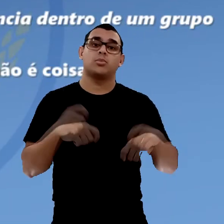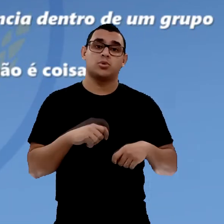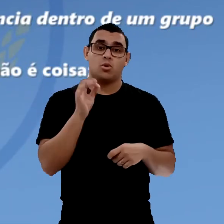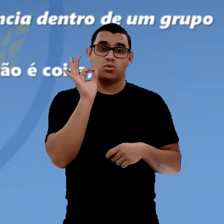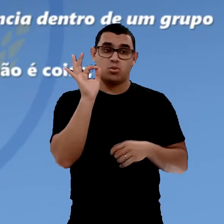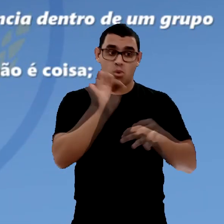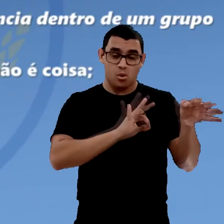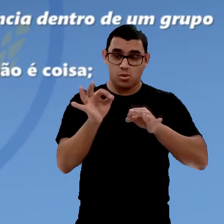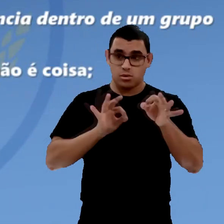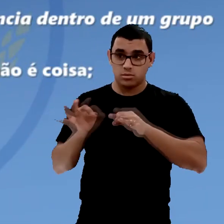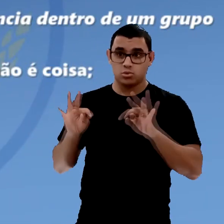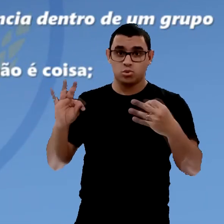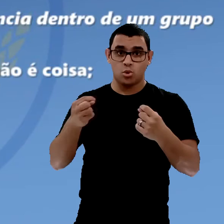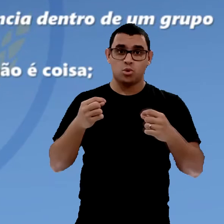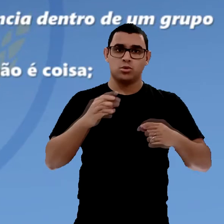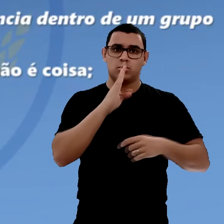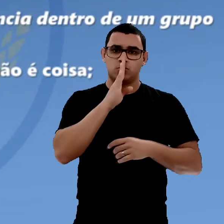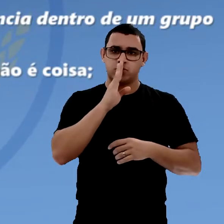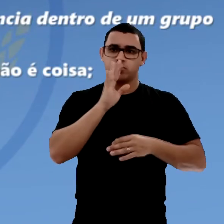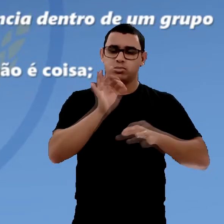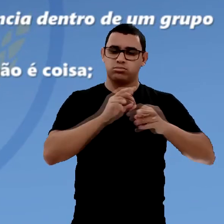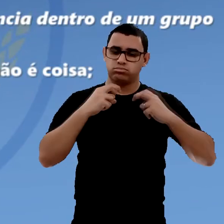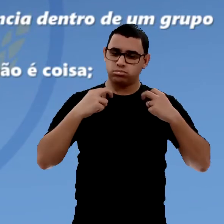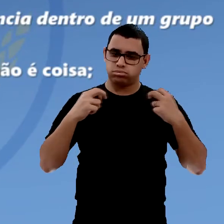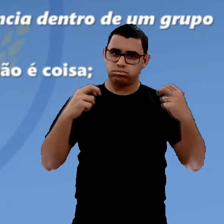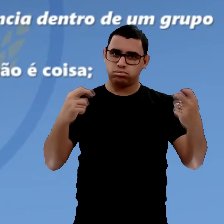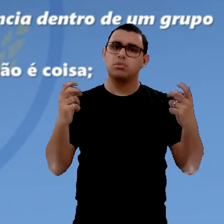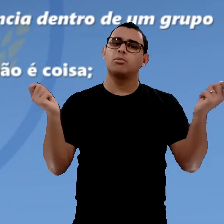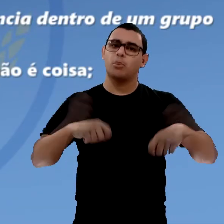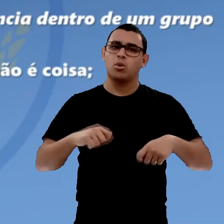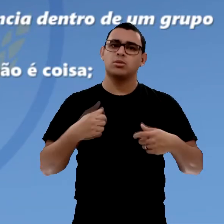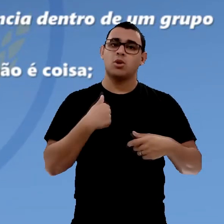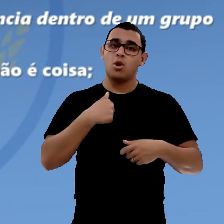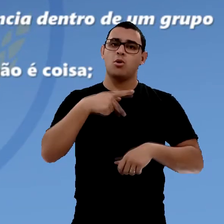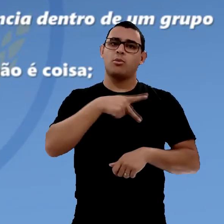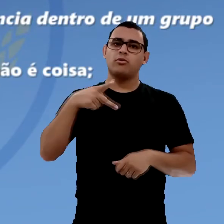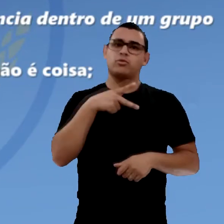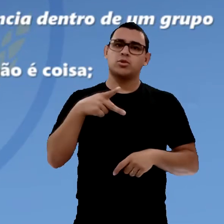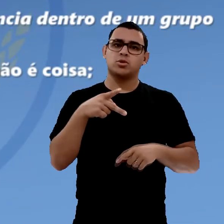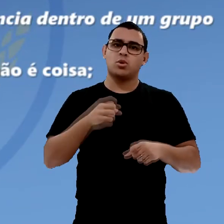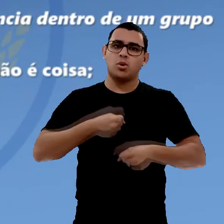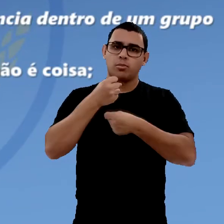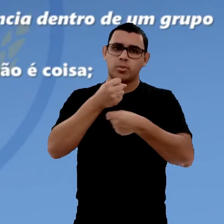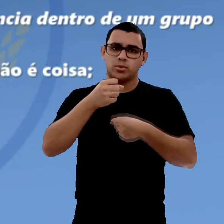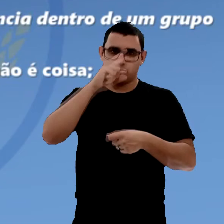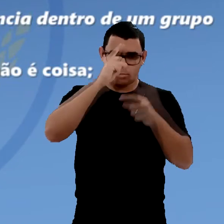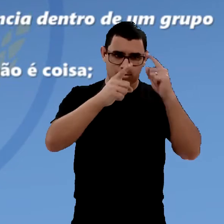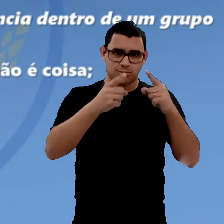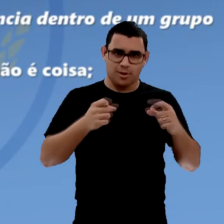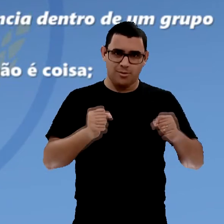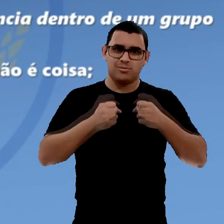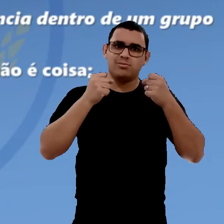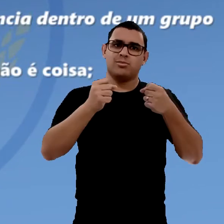manter a sala em ordem, em silêncio na hora da aula. Isso, porém, é